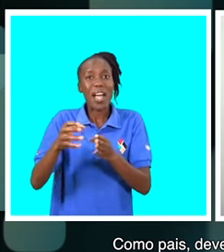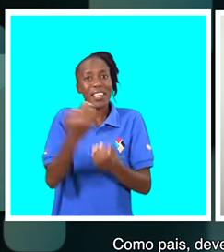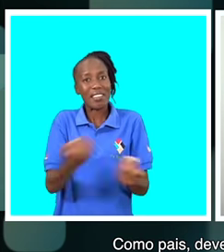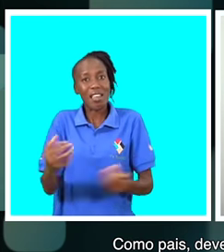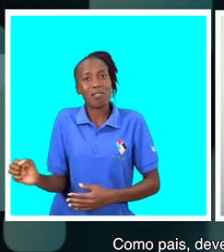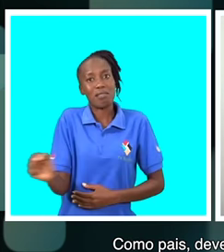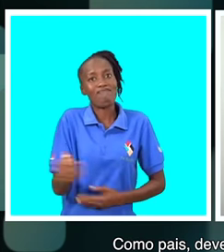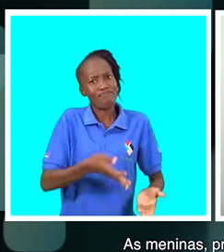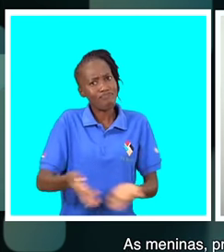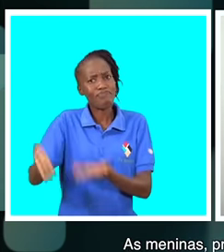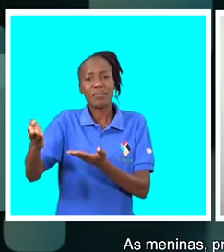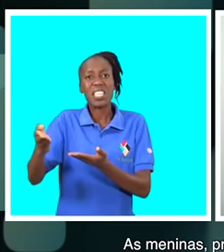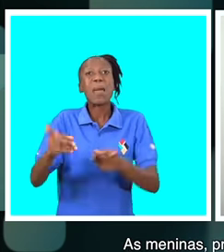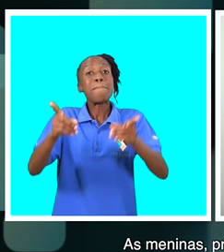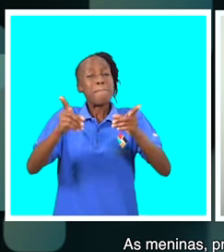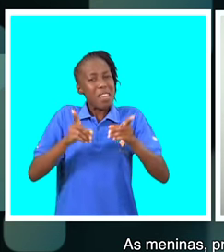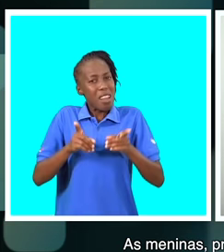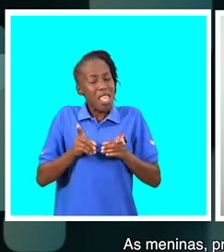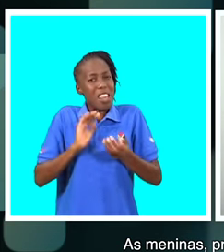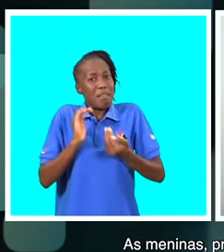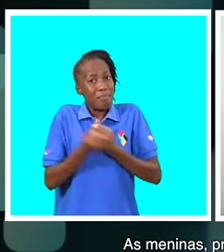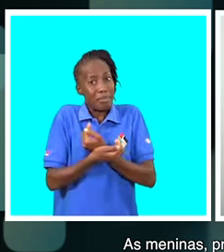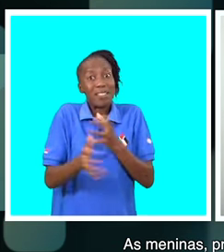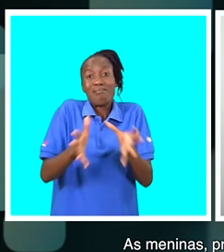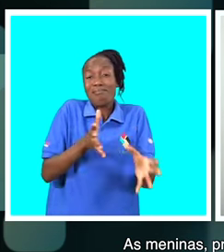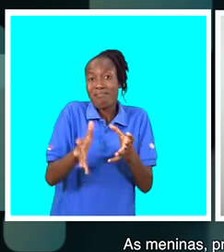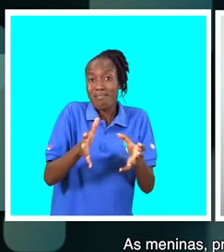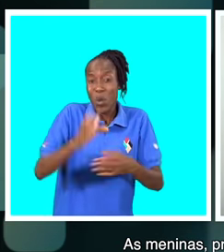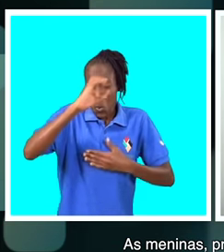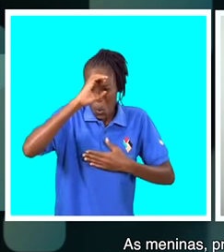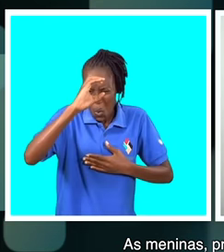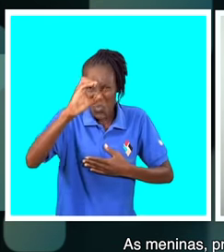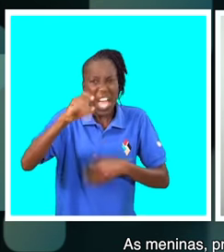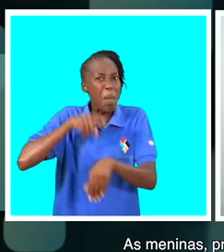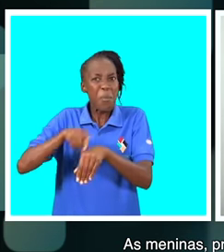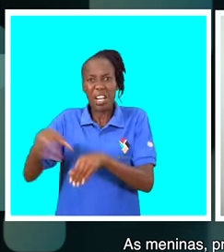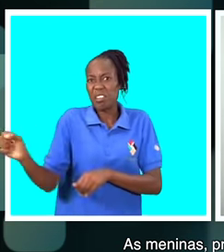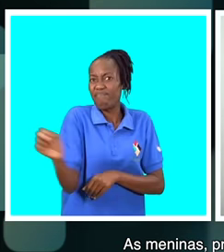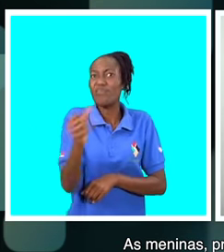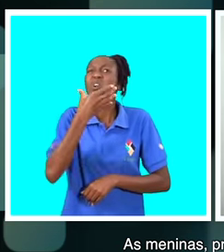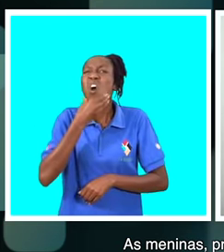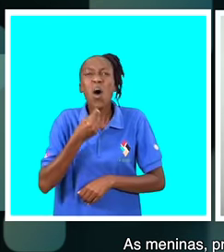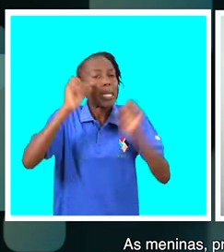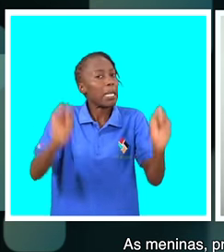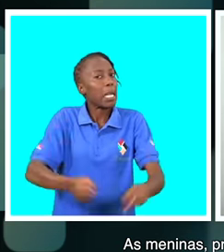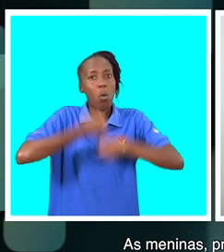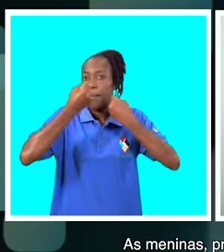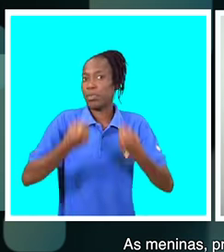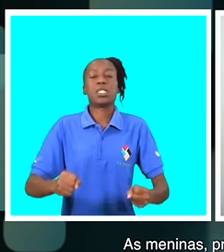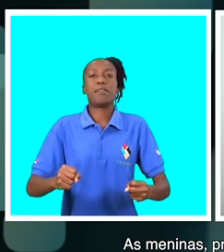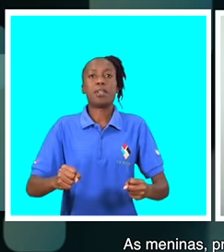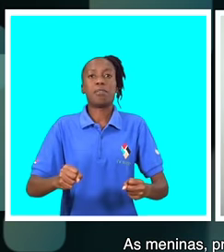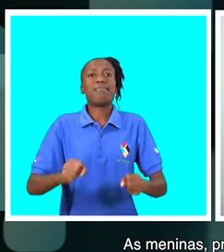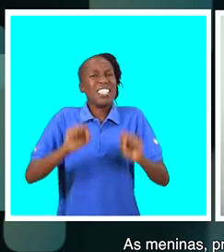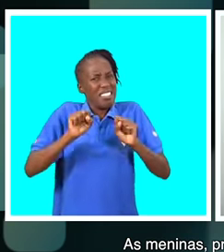a estranhos. As meninas, principalmente, não é justo, não é correto, continuamos a confiar aos empregados